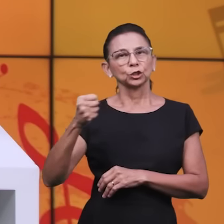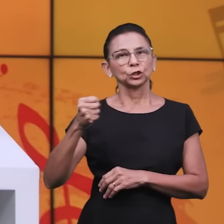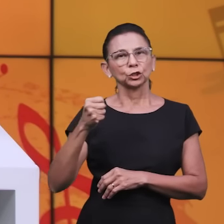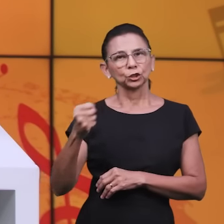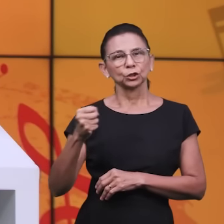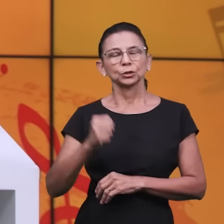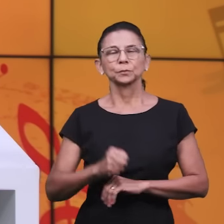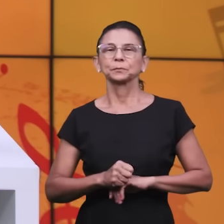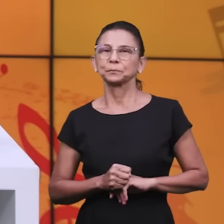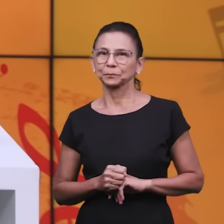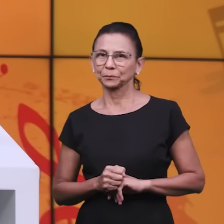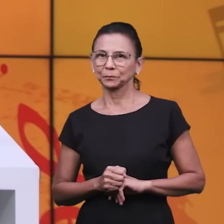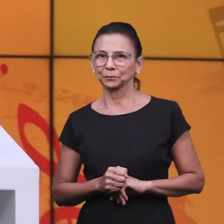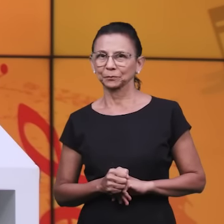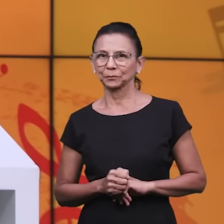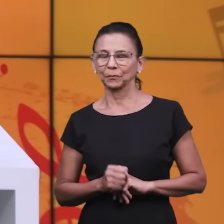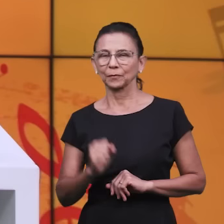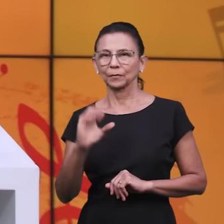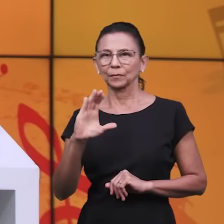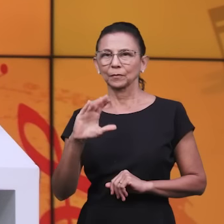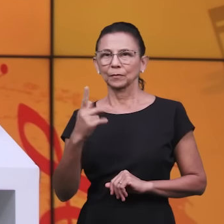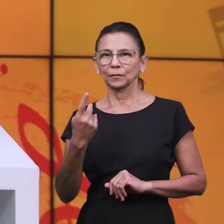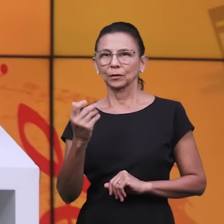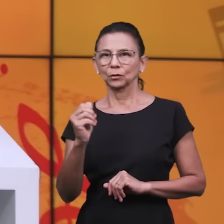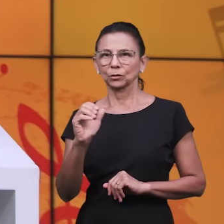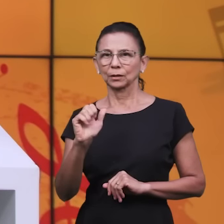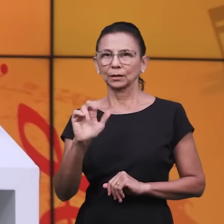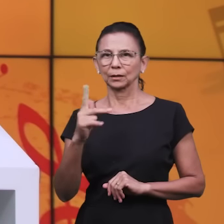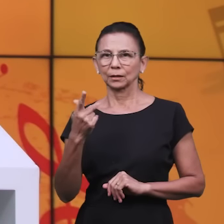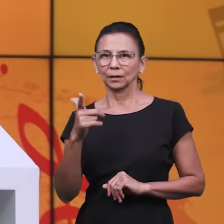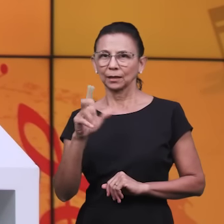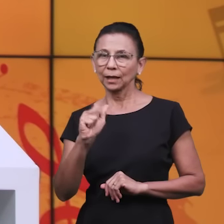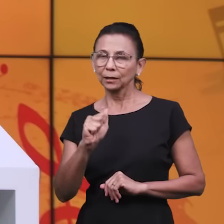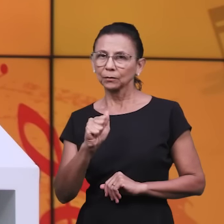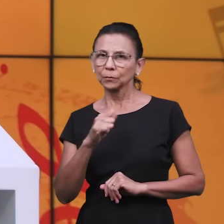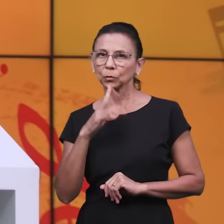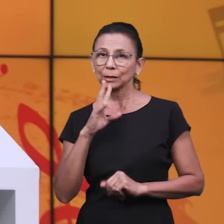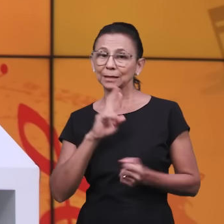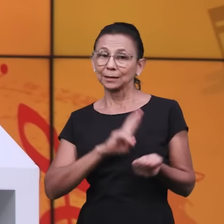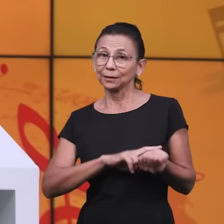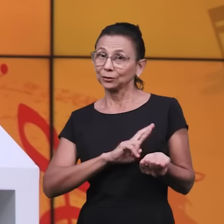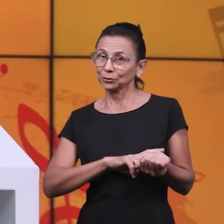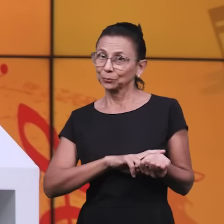louvor Orar Faz Bem. Vamos conhecer os ritmos?